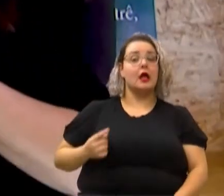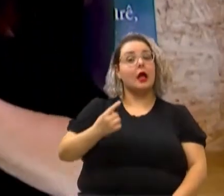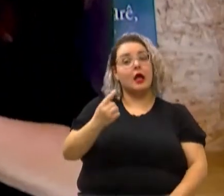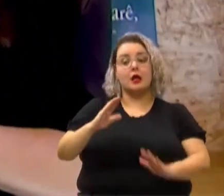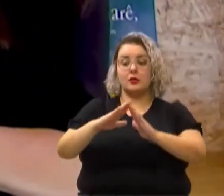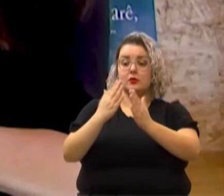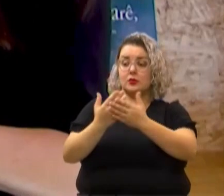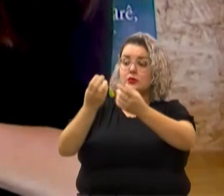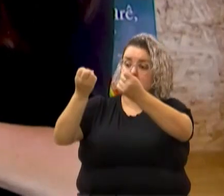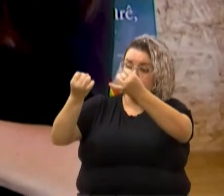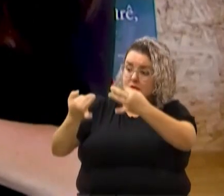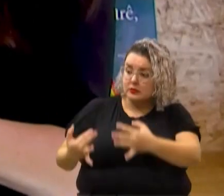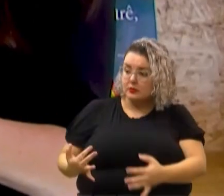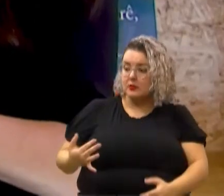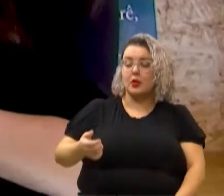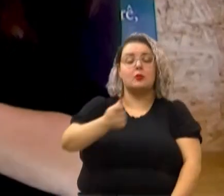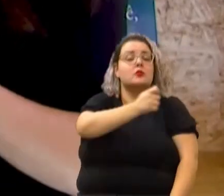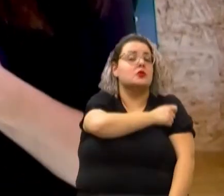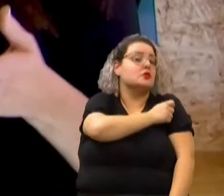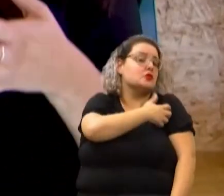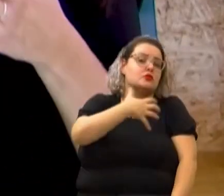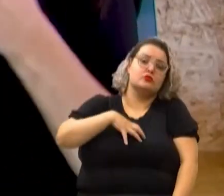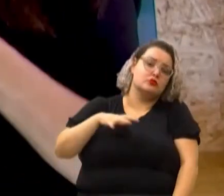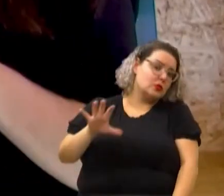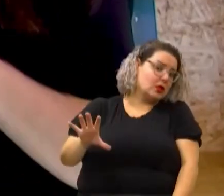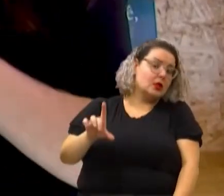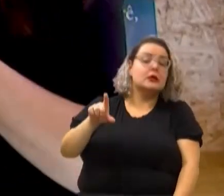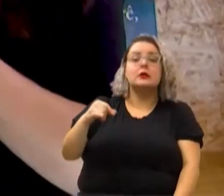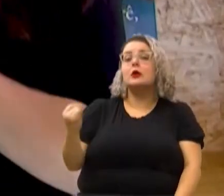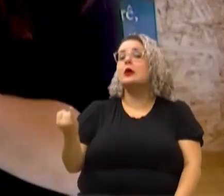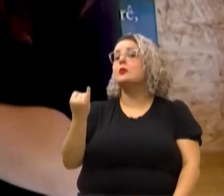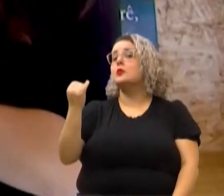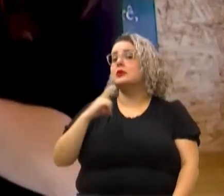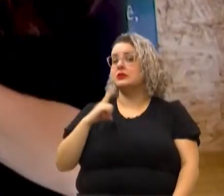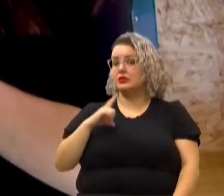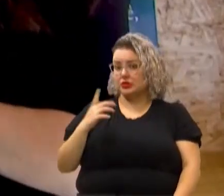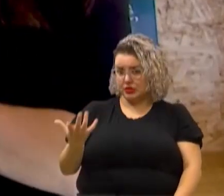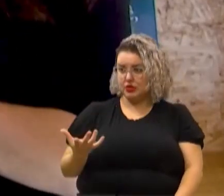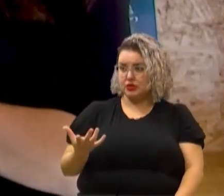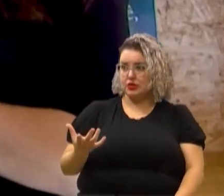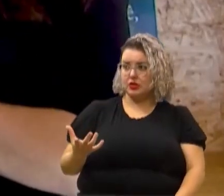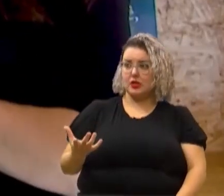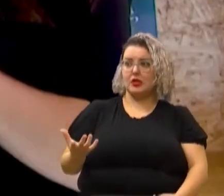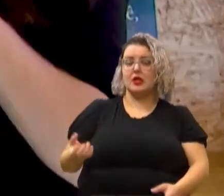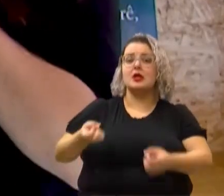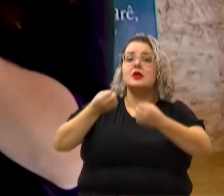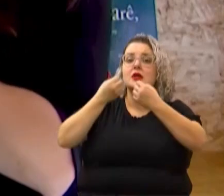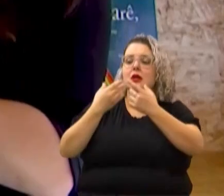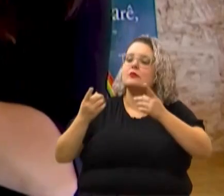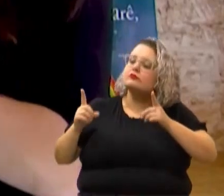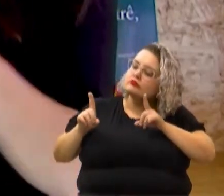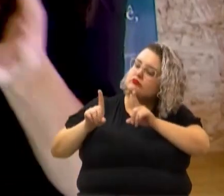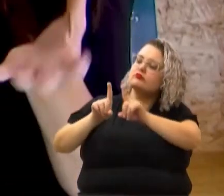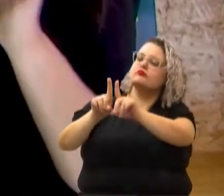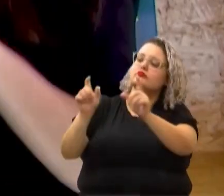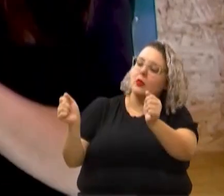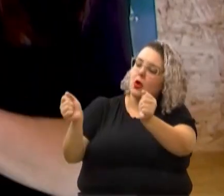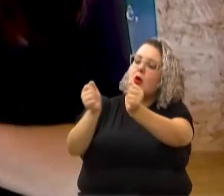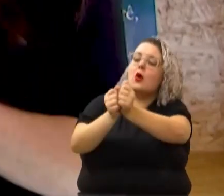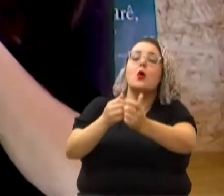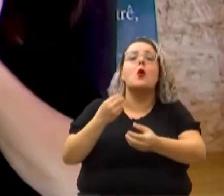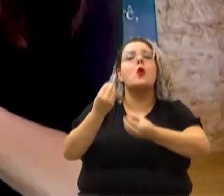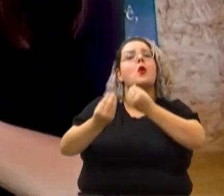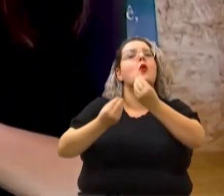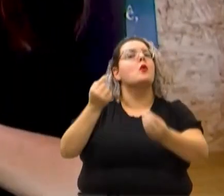orienta o seu estudante de um jeito então é importante que haja essa esse bom casamento entre